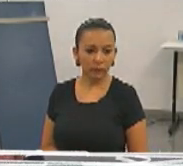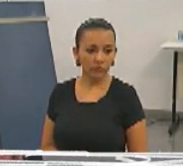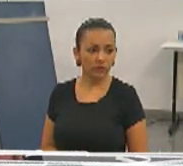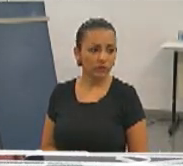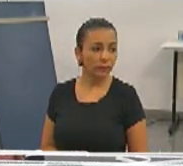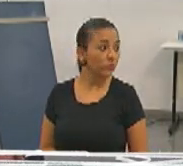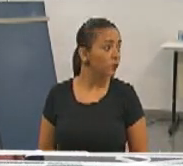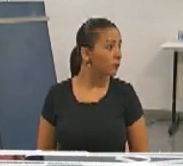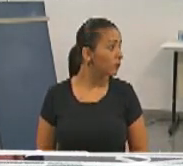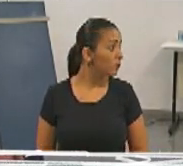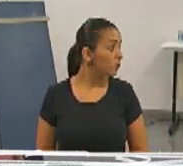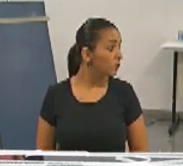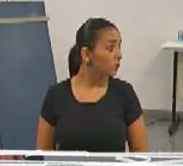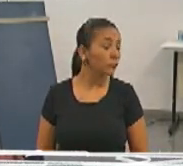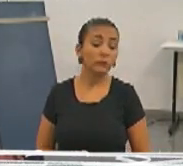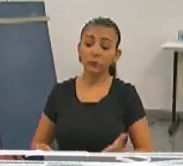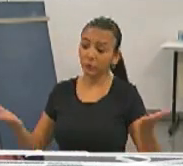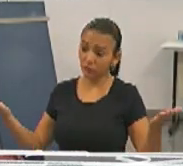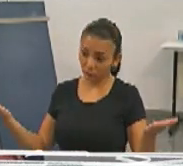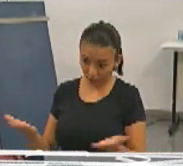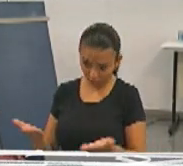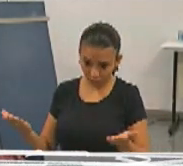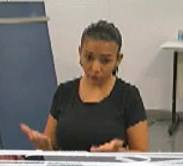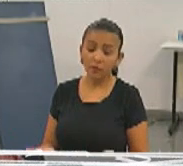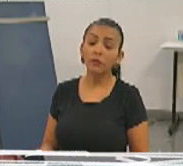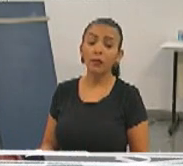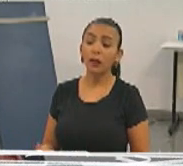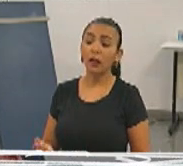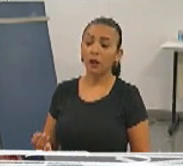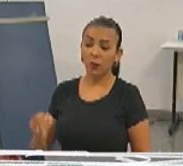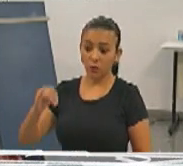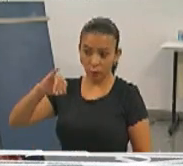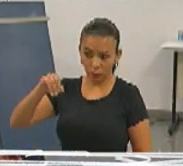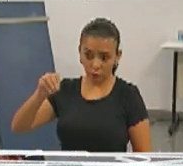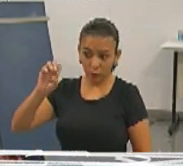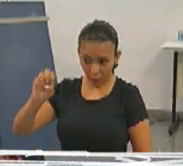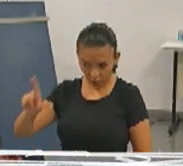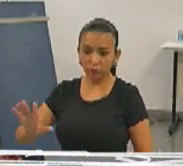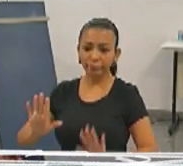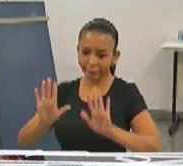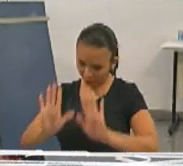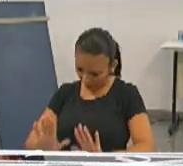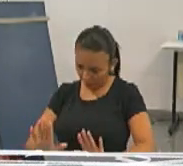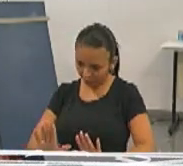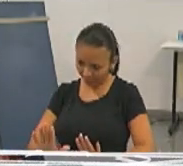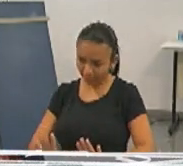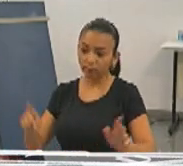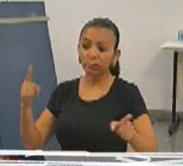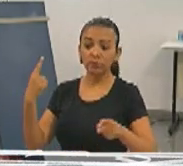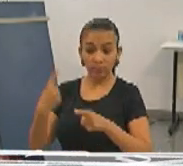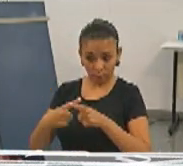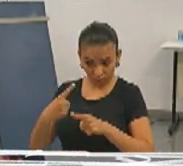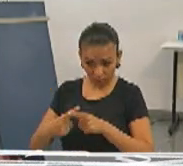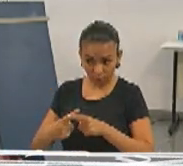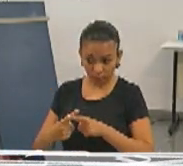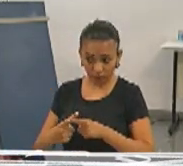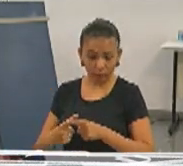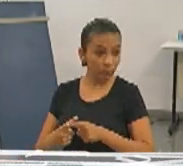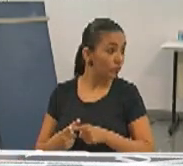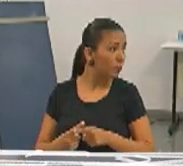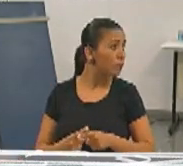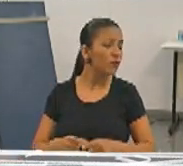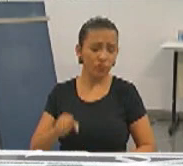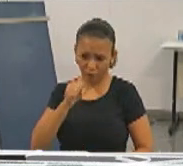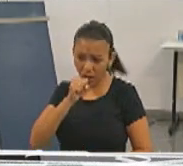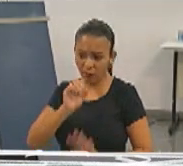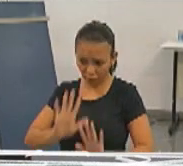Bom, passando para mais unidade, eu pediria, então, que o Joel já ficasse no púlpito, porque ele pode... você pode usar esse